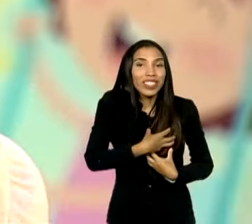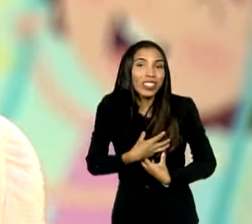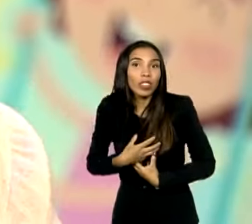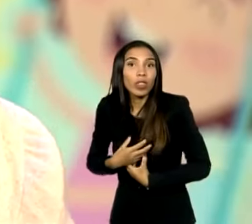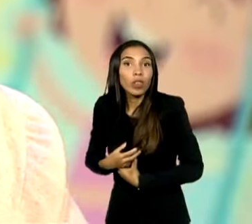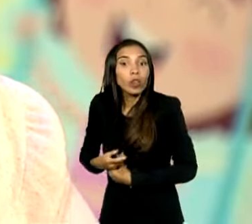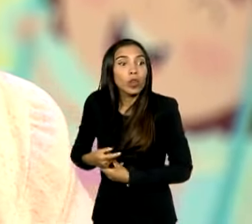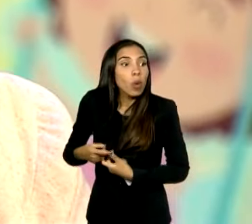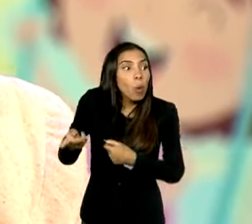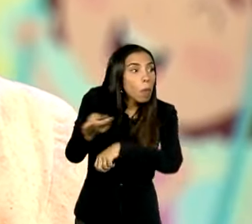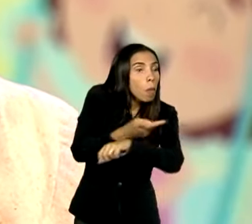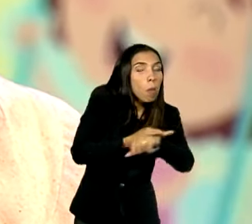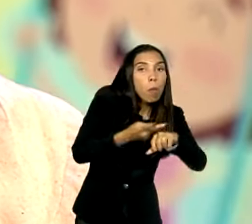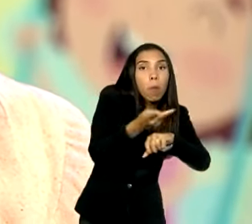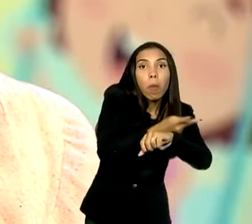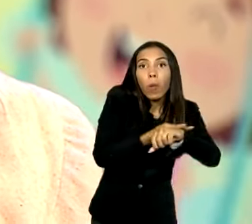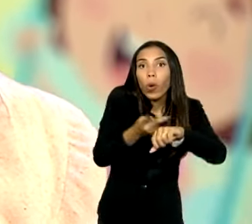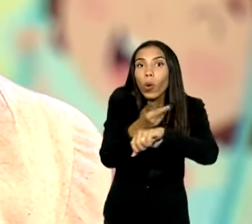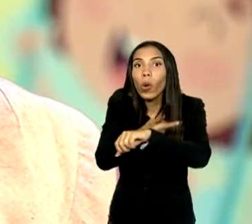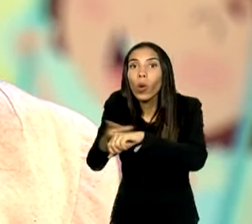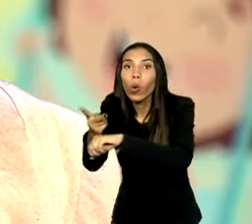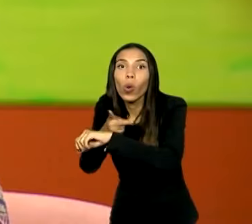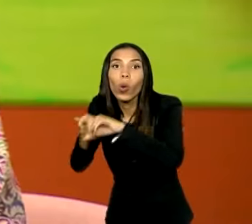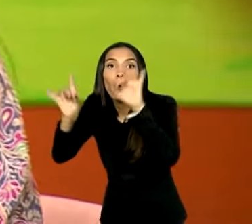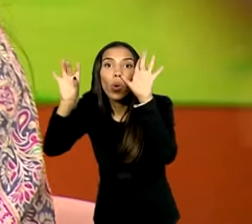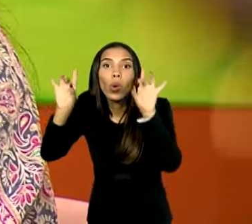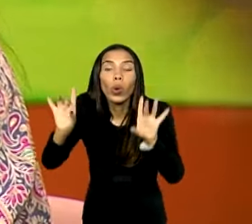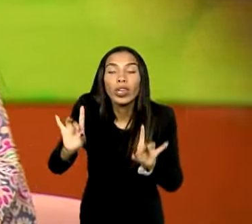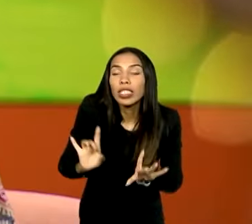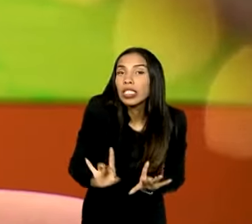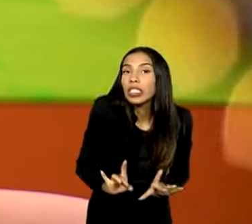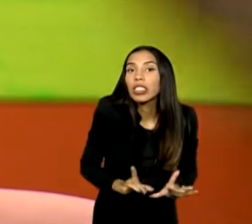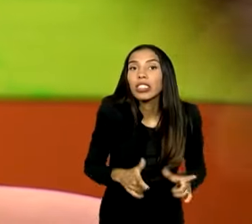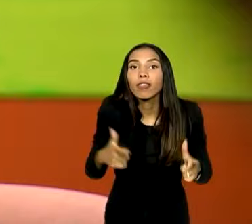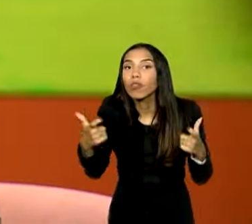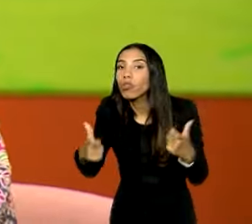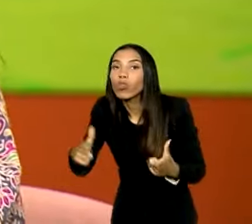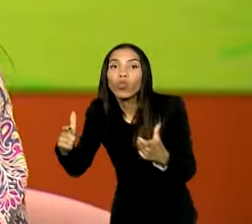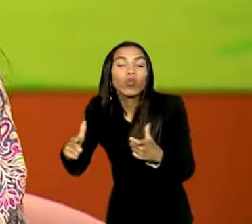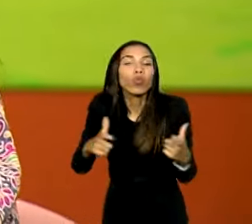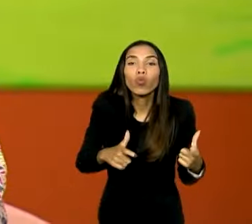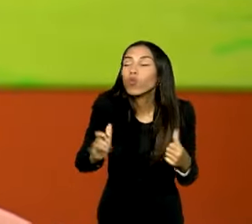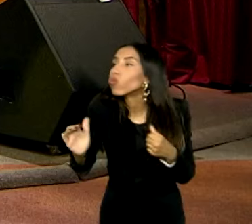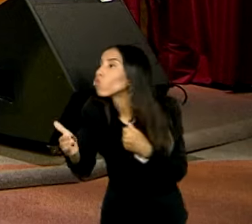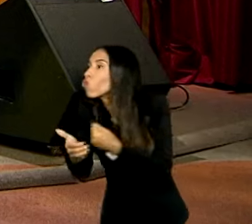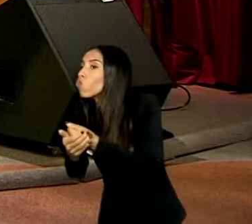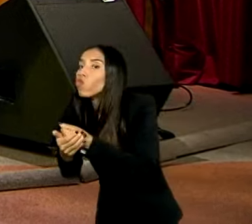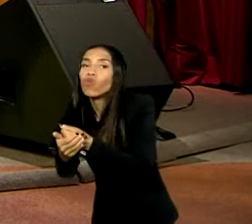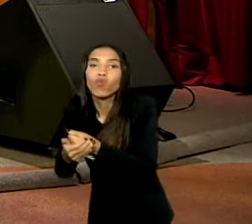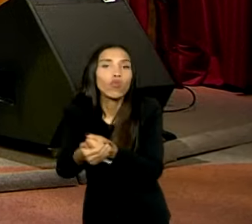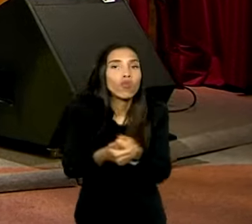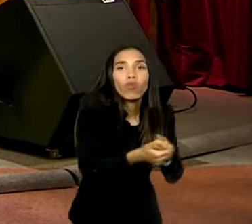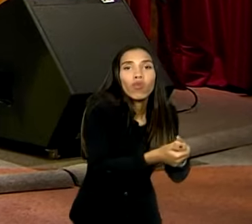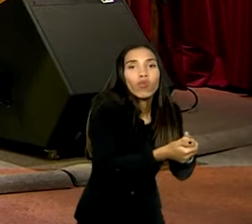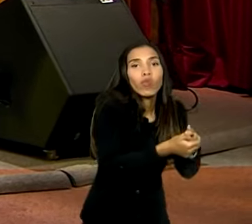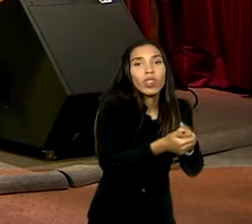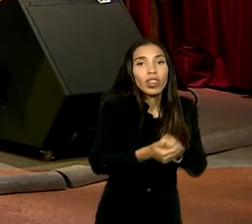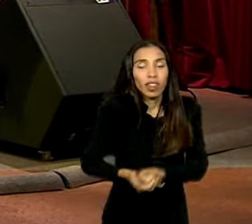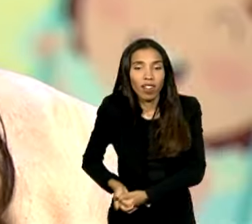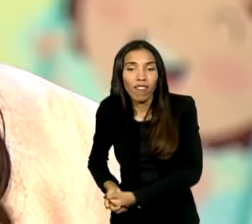Sai procurando um tesouro, onde estará